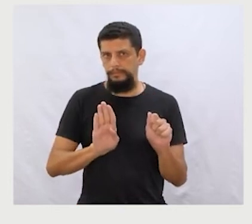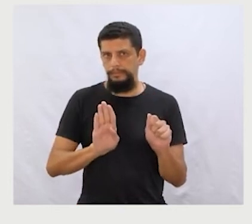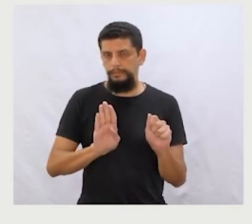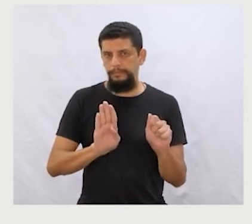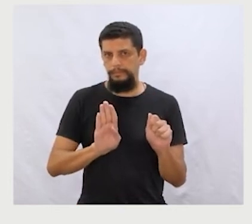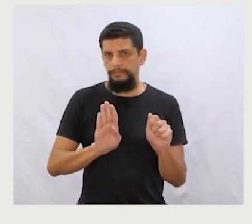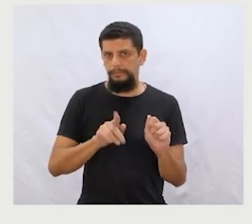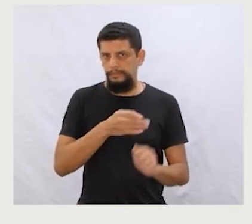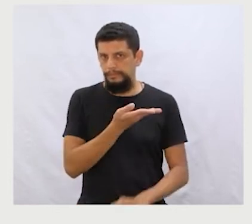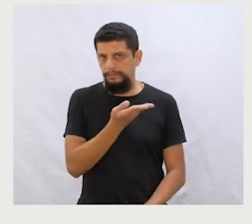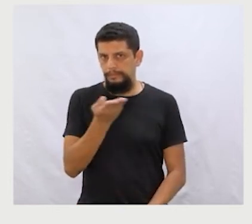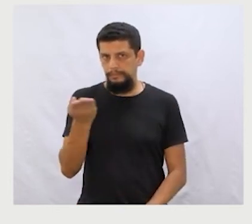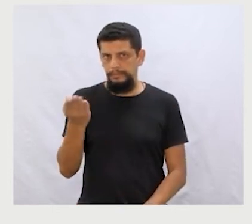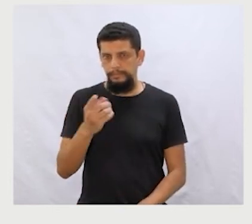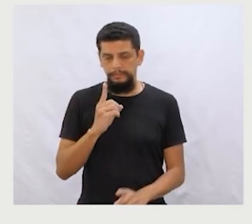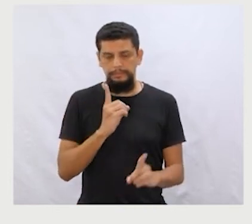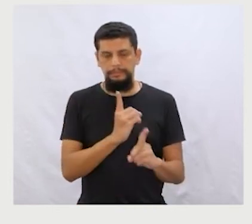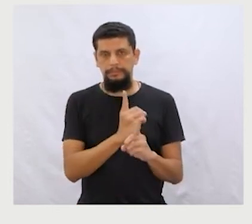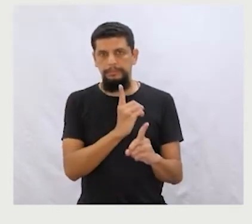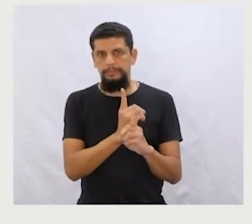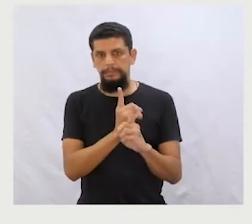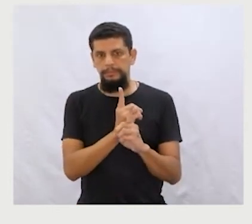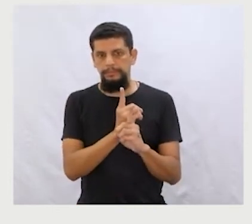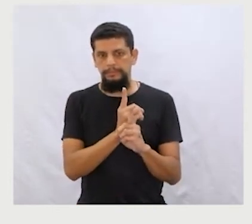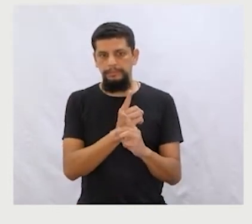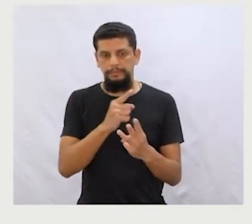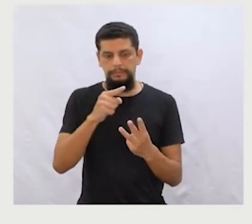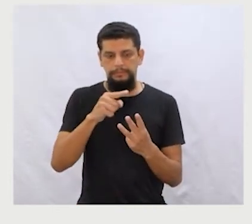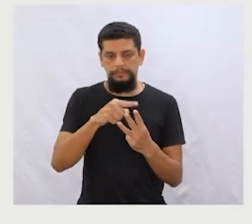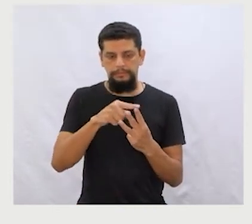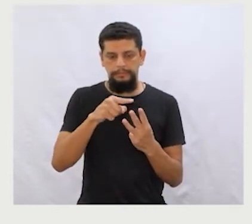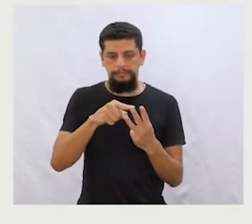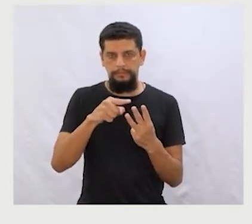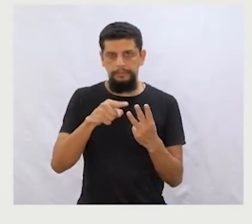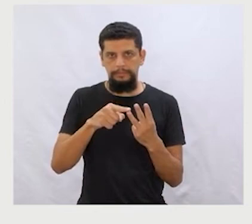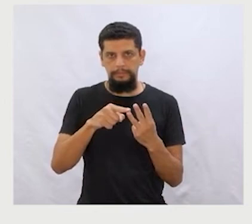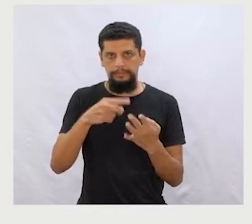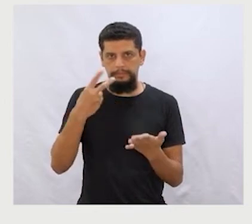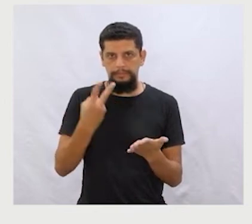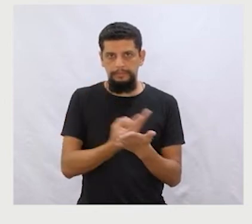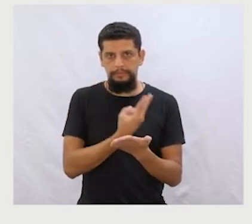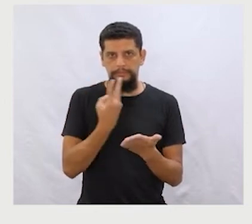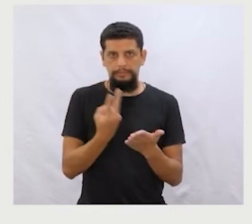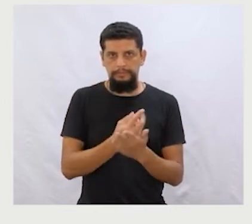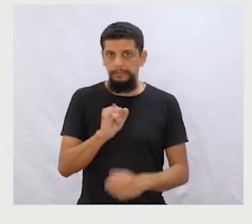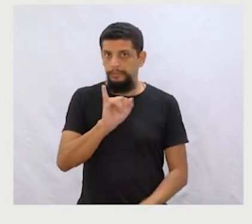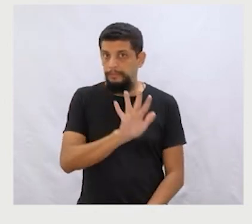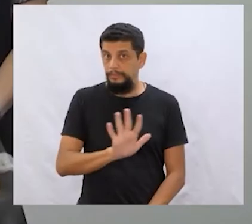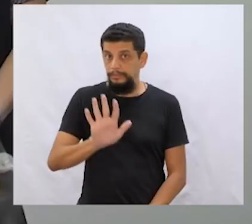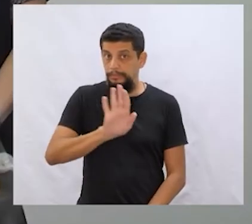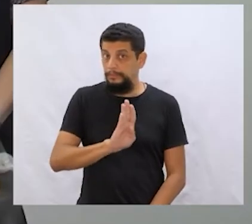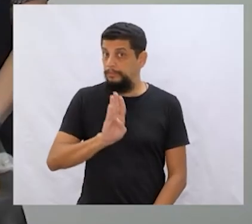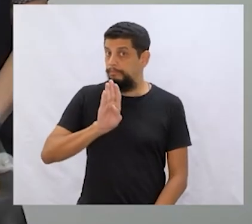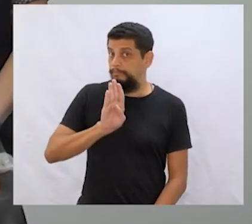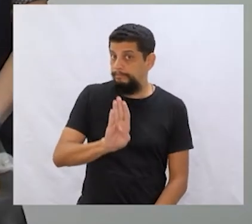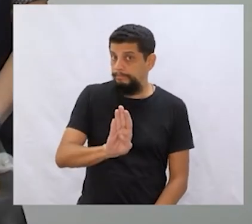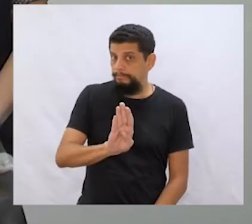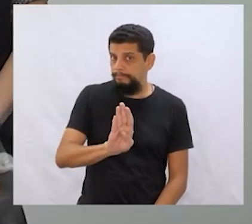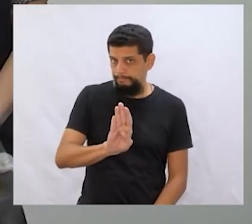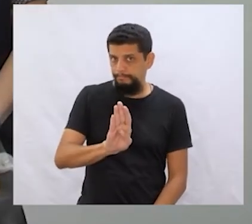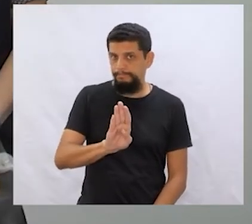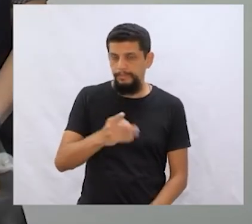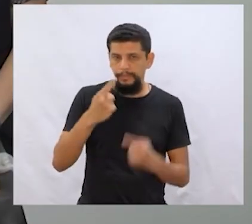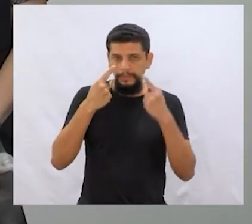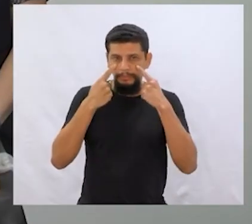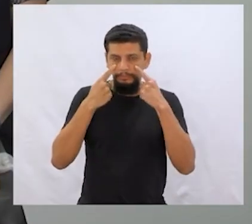B. Vocês vão ter que encontrar os três erros da imagem B. Então, prestem